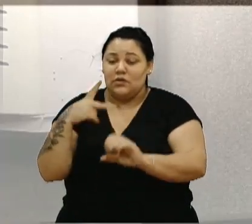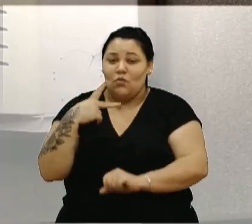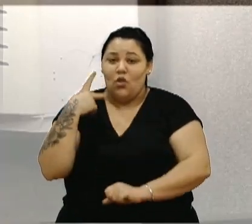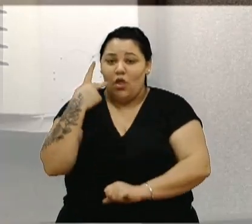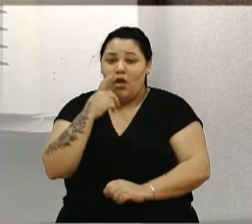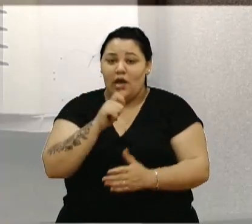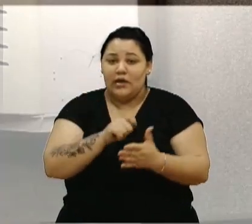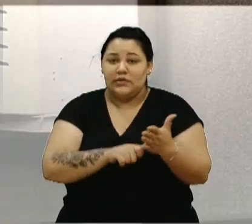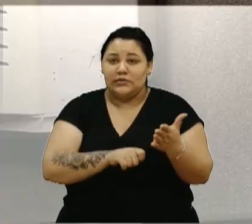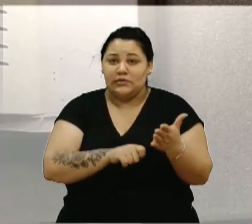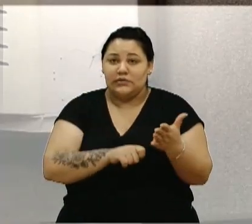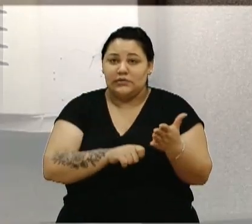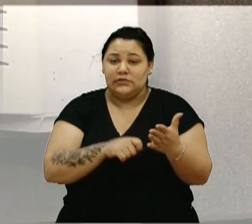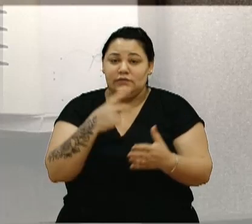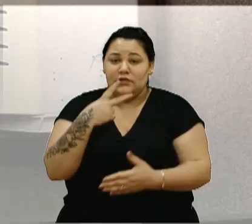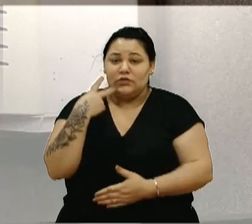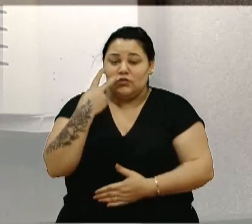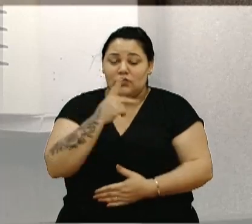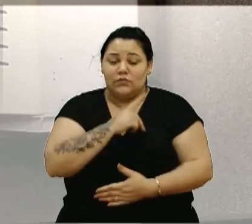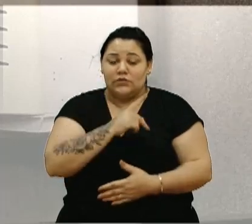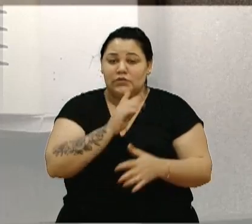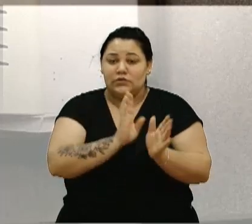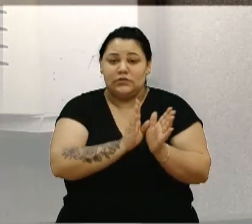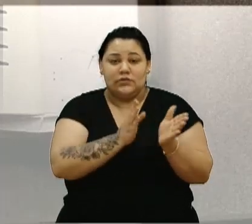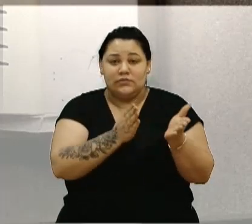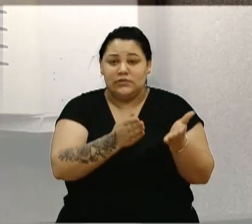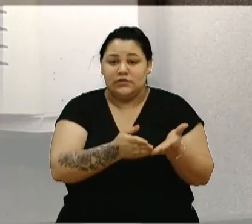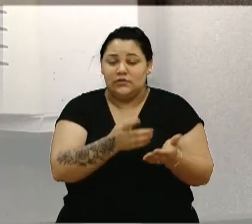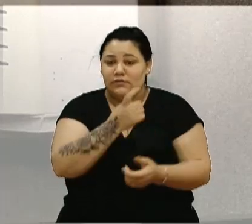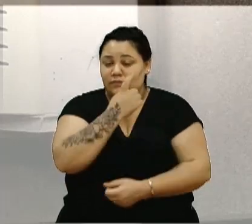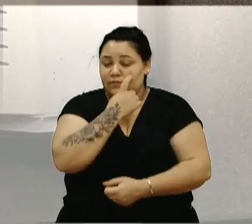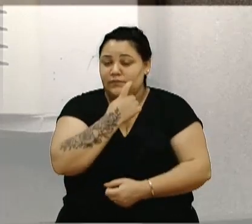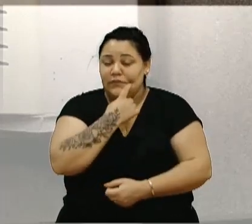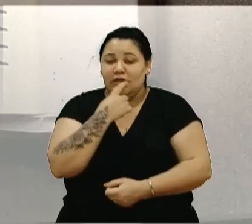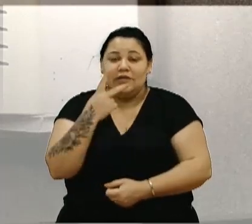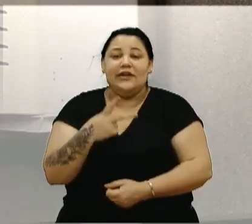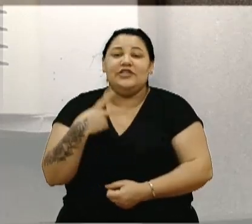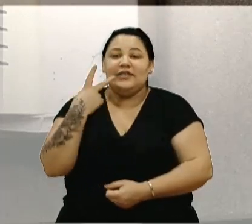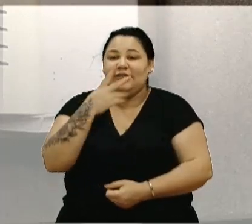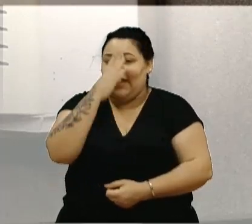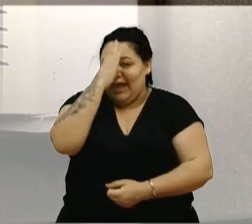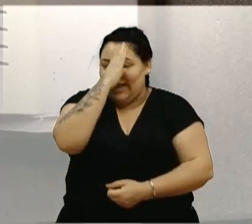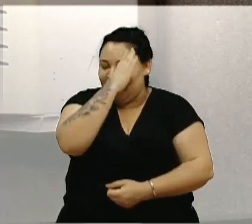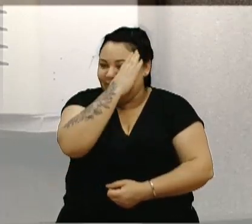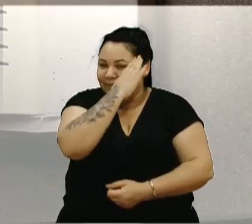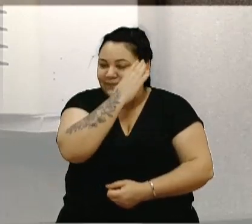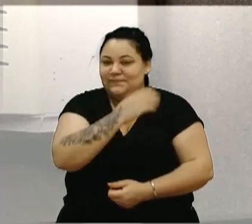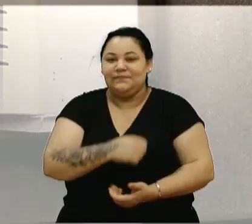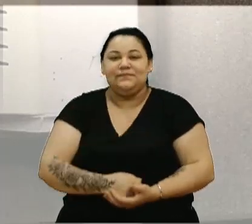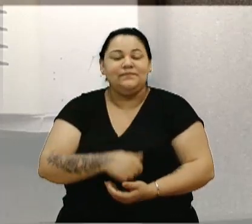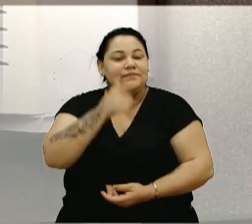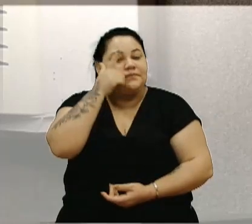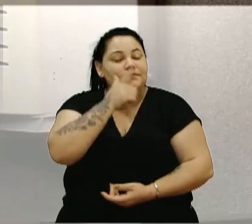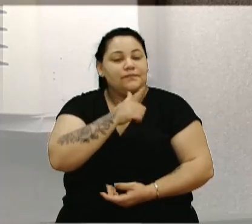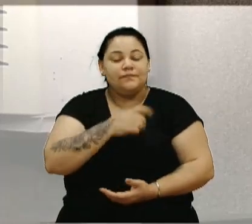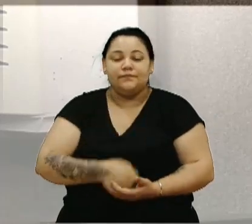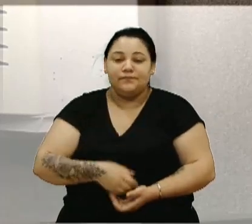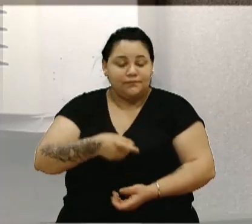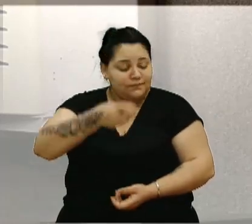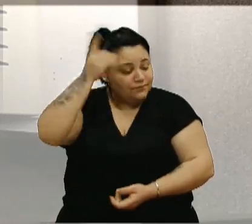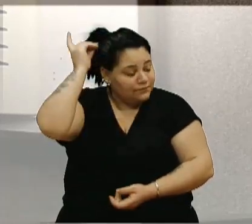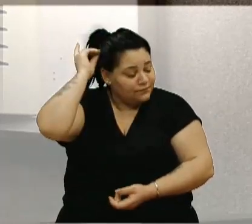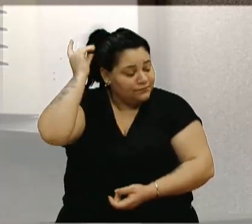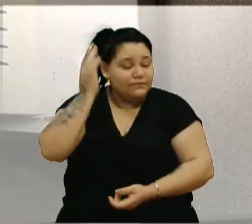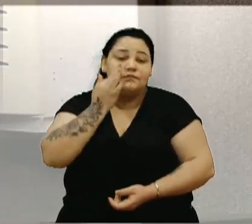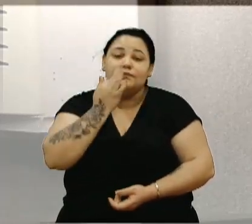Assina este vereador, presidente da comissão, vereador Wagner Petrini, vereador Adriano Bressan, vereador Lucas Carenhato, vereador Lucas Gil e vereadora